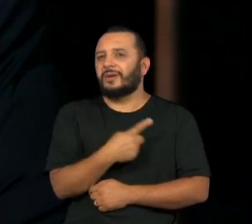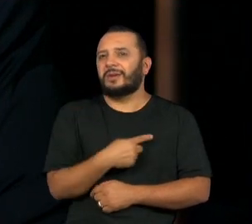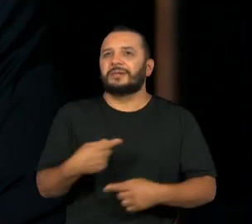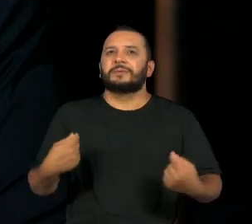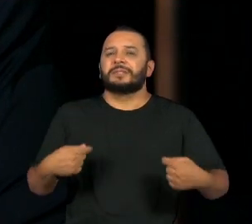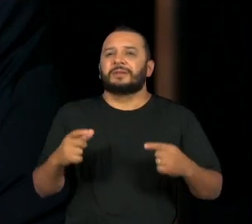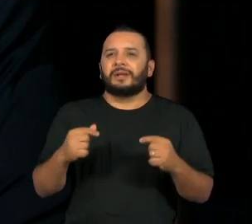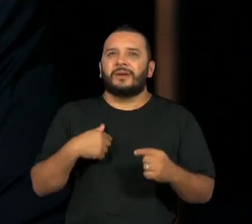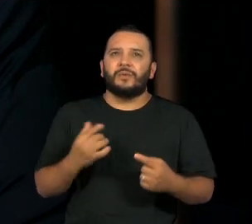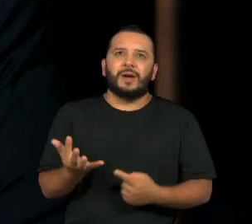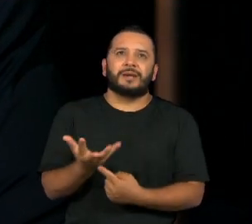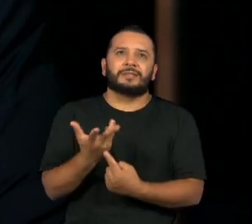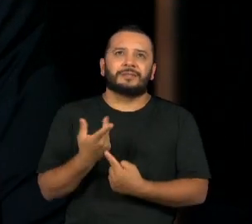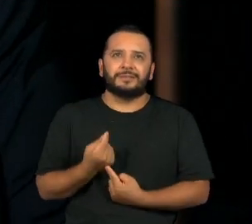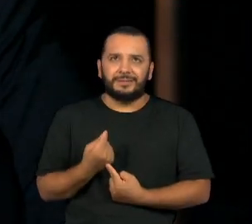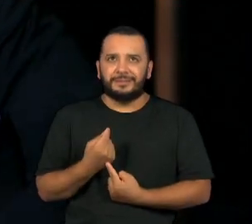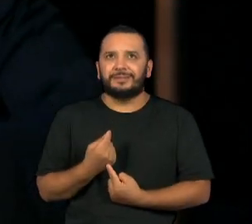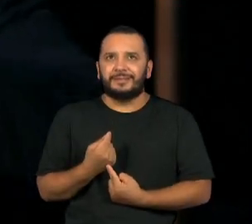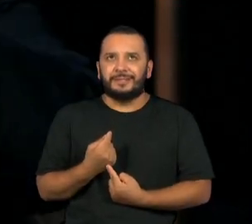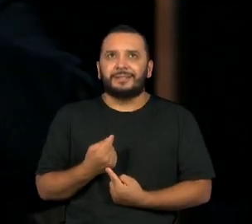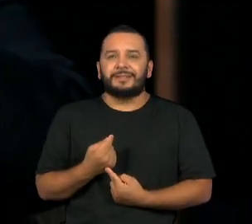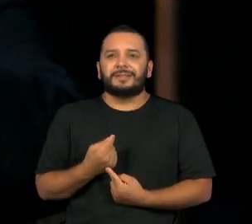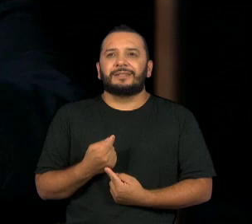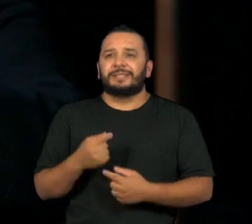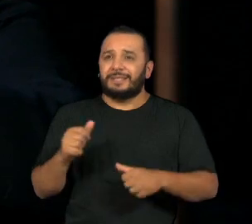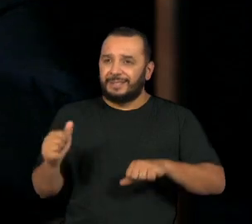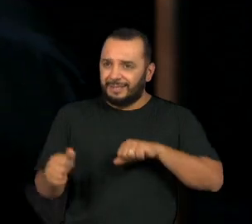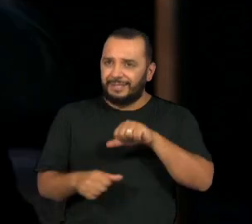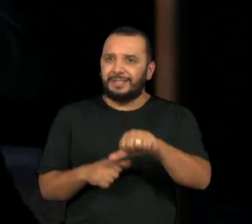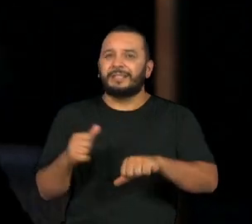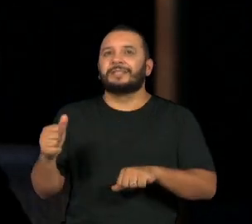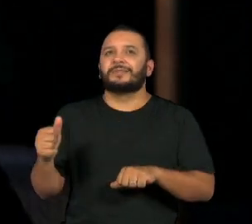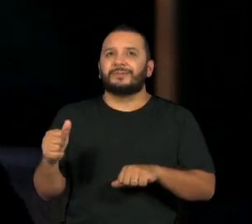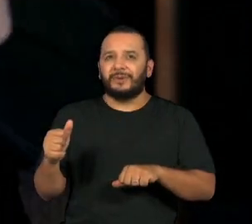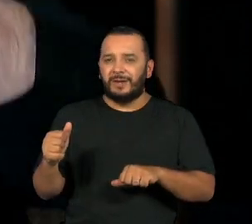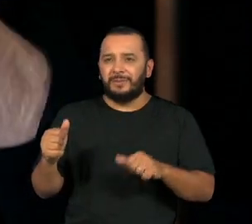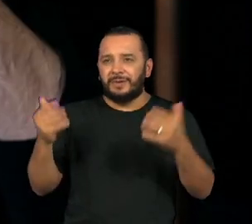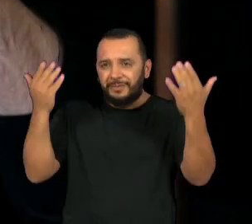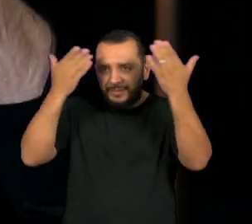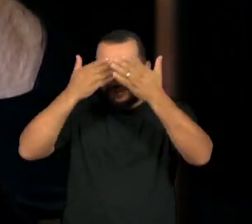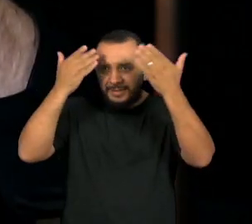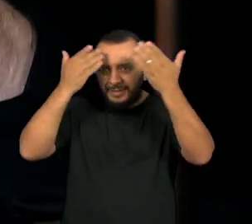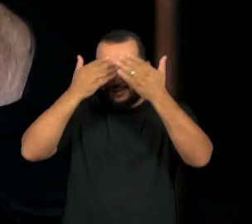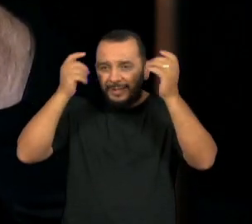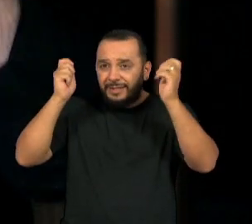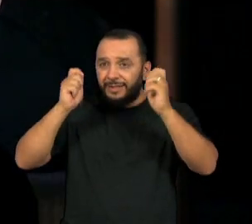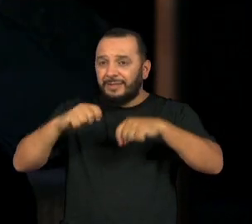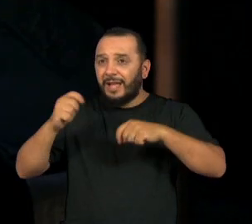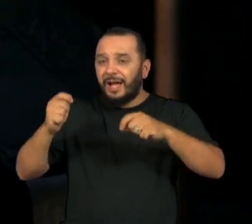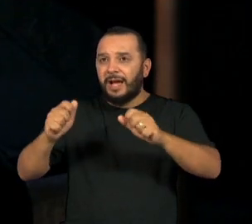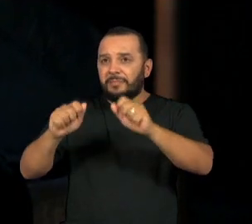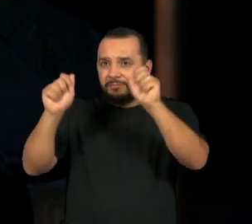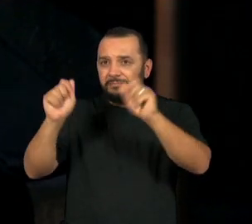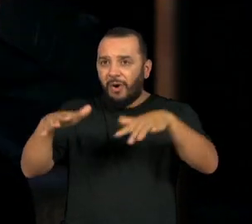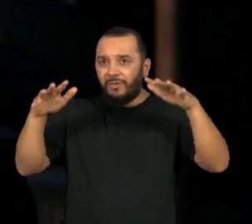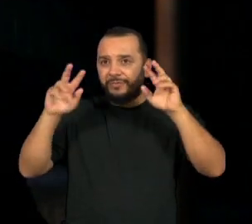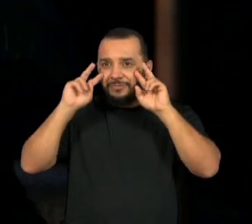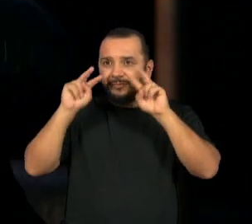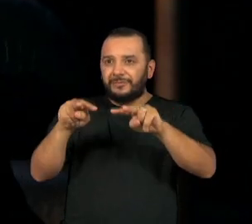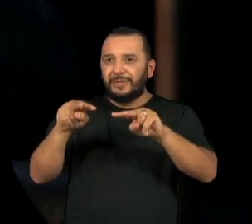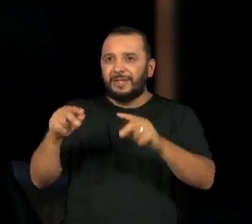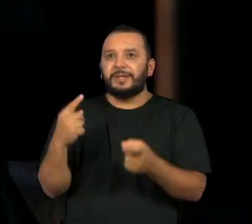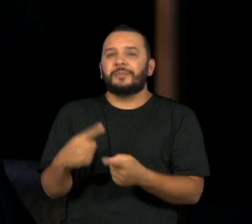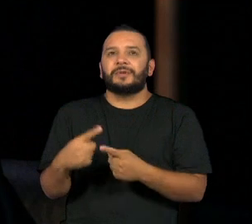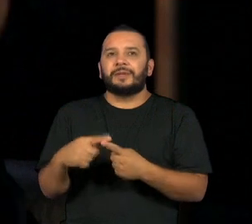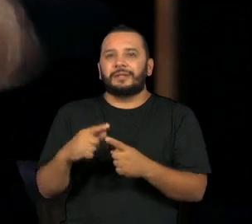o artista, ele transforma o invisível no visível. Porque a gente tem que fazer o Castelo